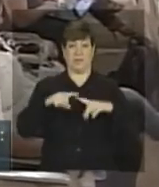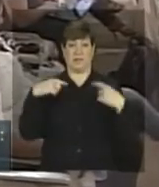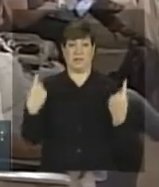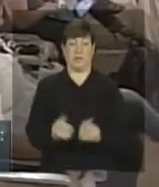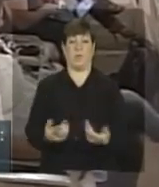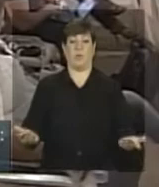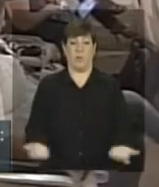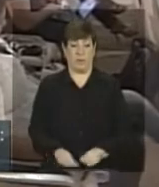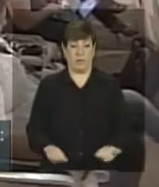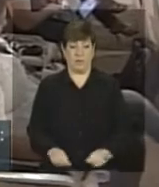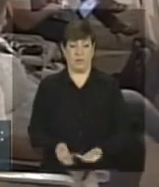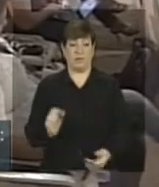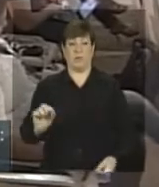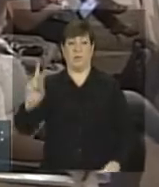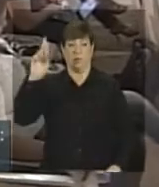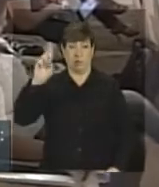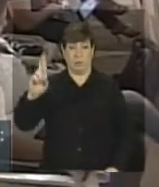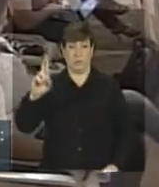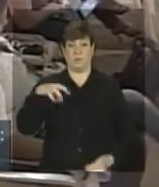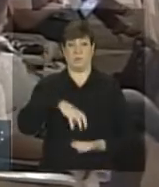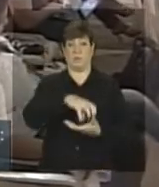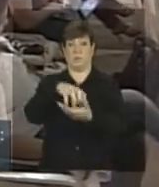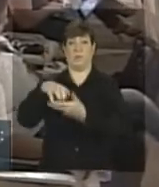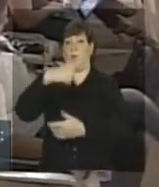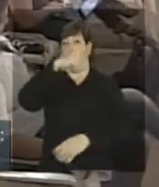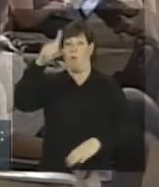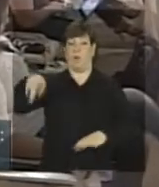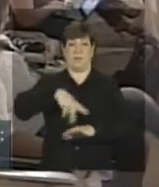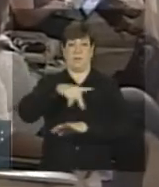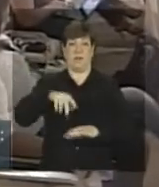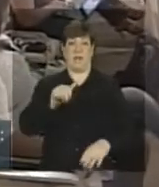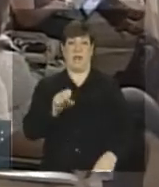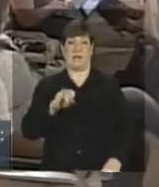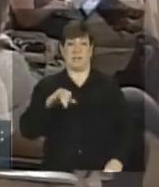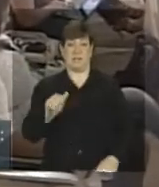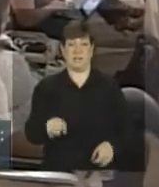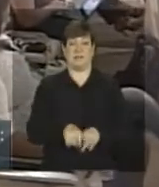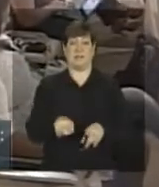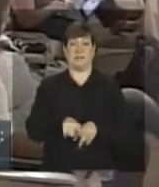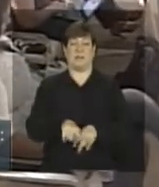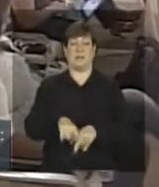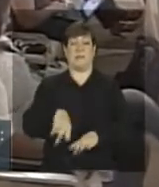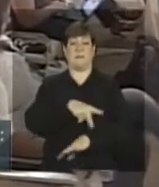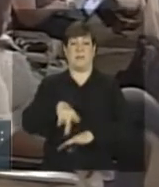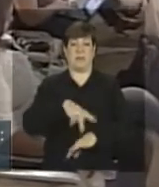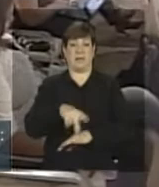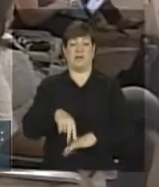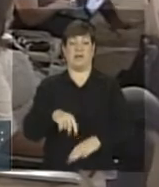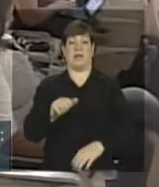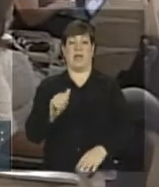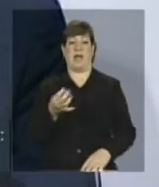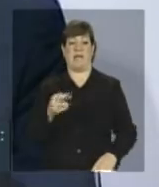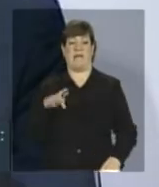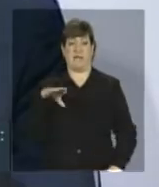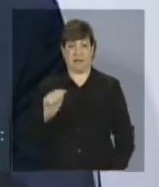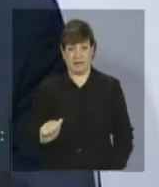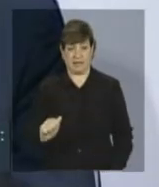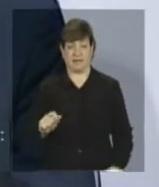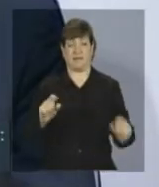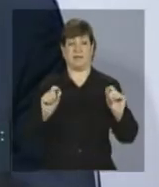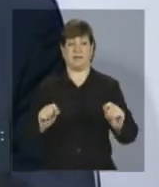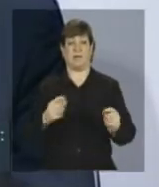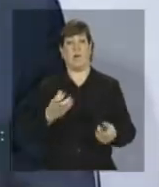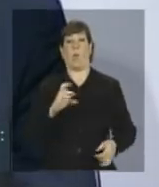presentes, representantes de delegações internacionais da Ásia, de países da África, da Ásia e da África e